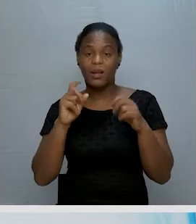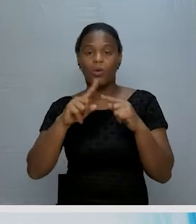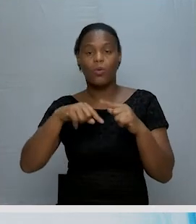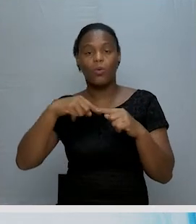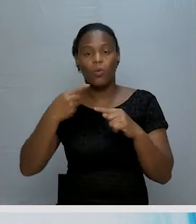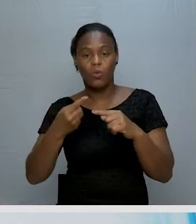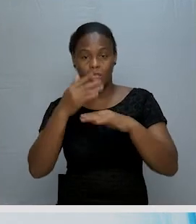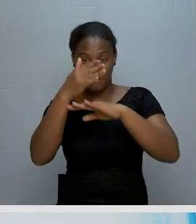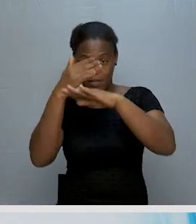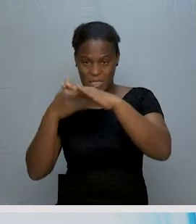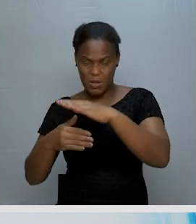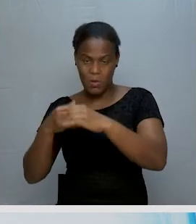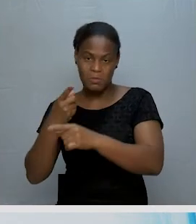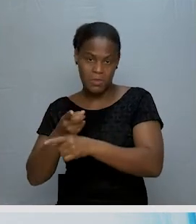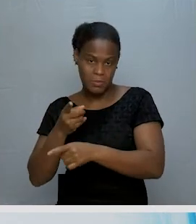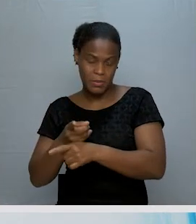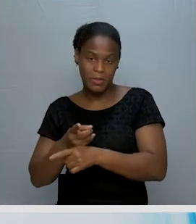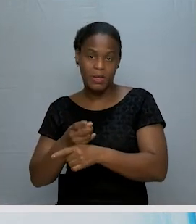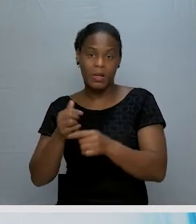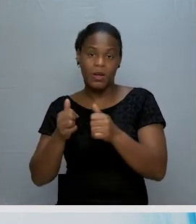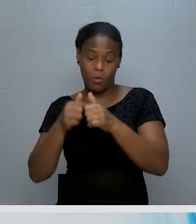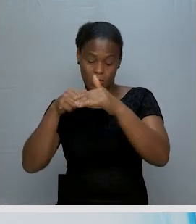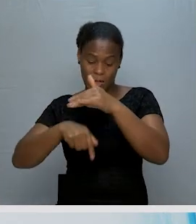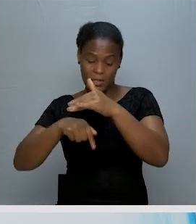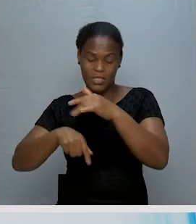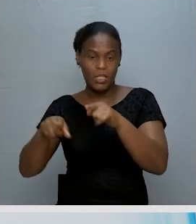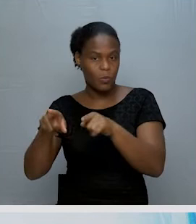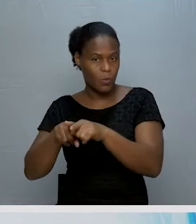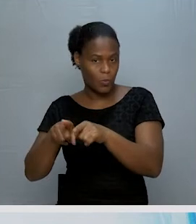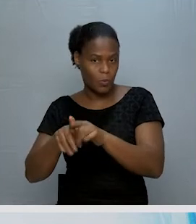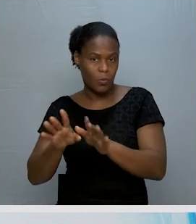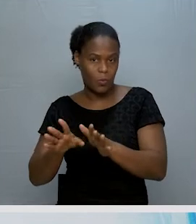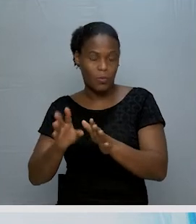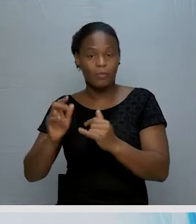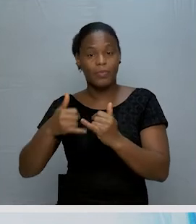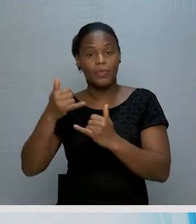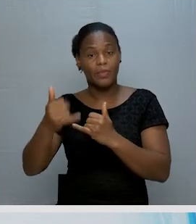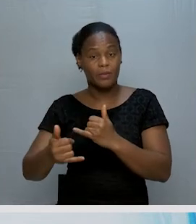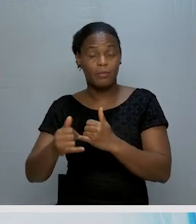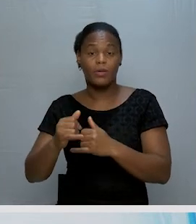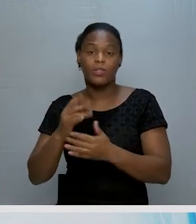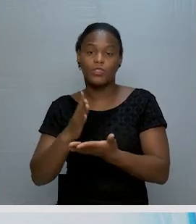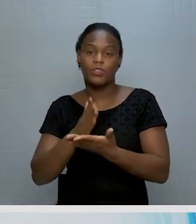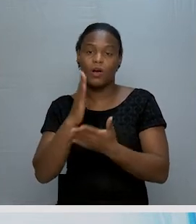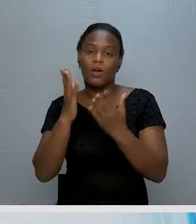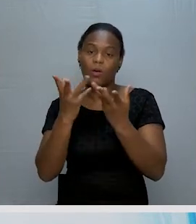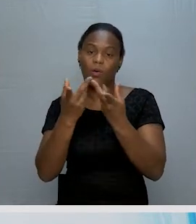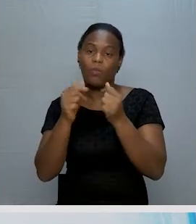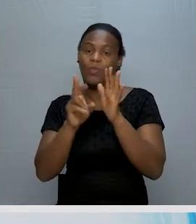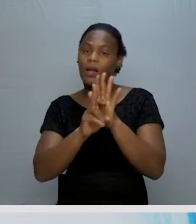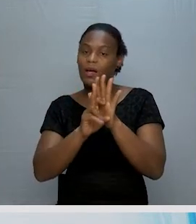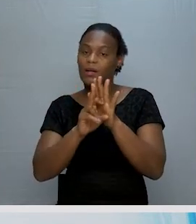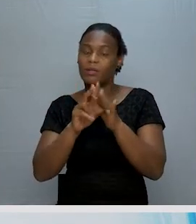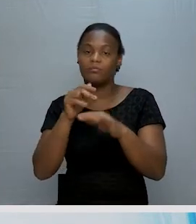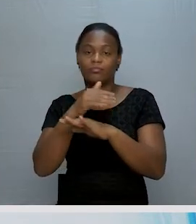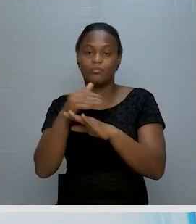encontrar outras frações equivalentes com denominadores comuns. E a partir dali é só aplicar